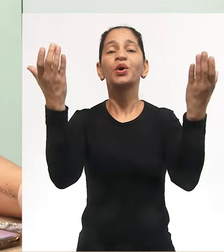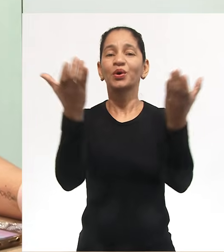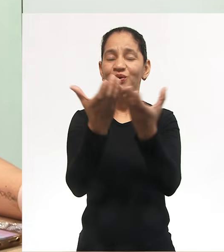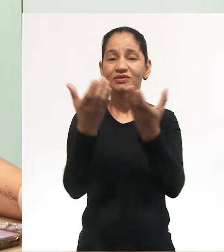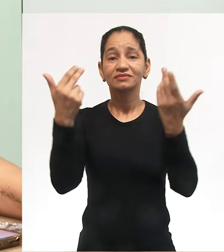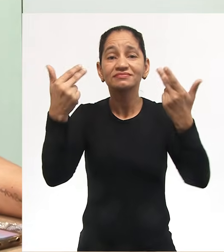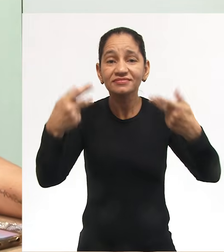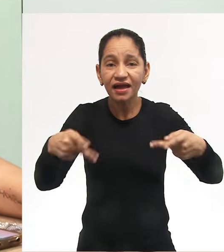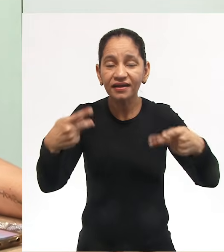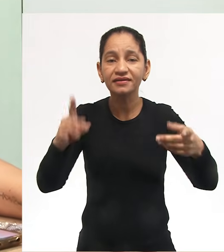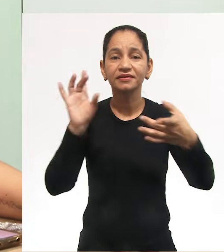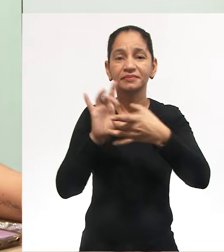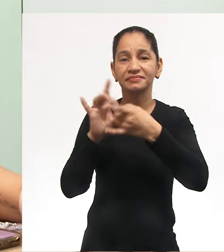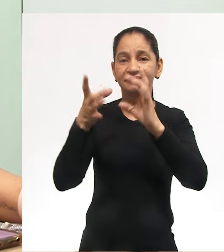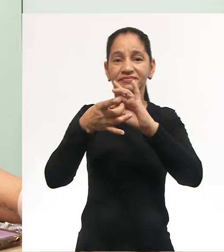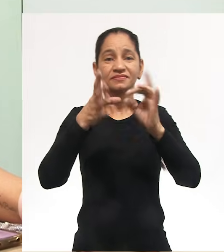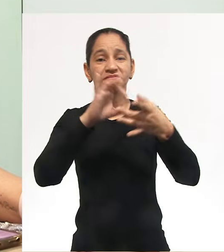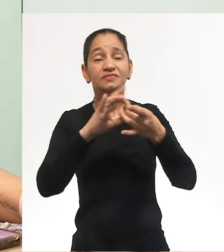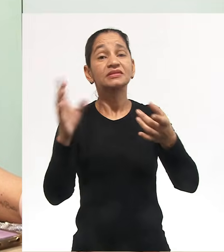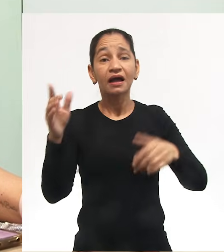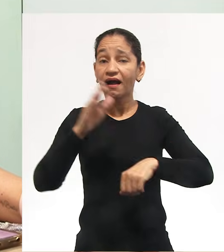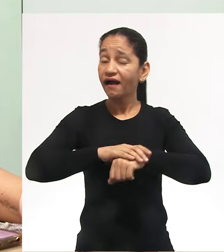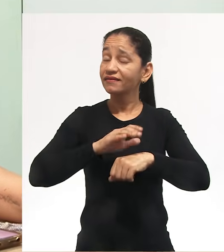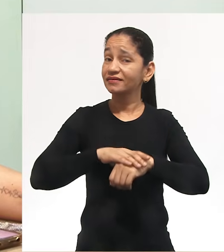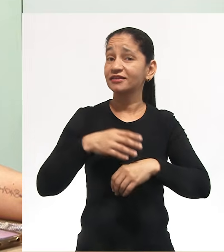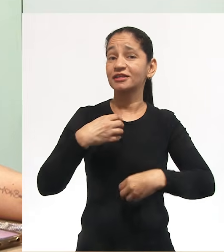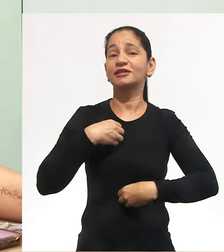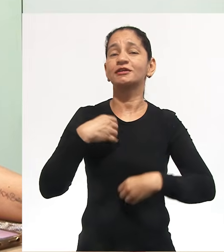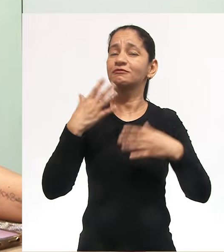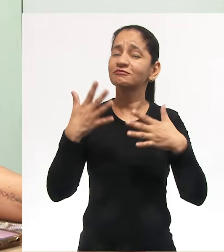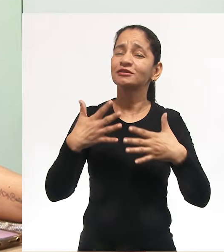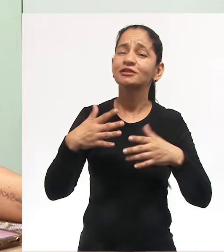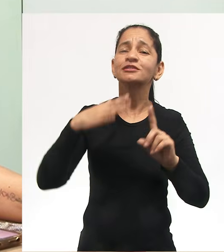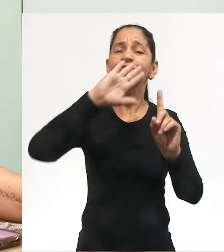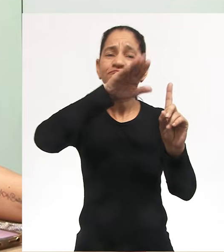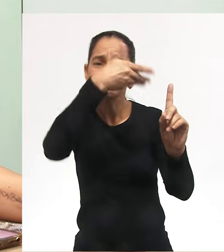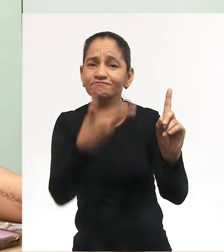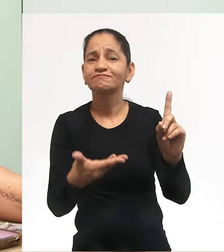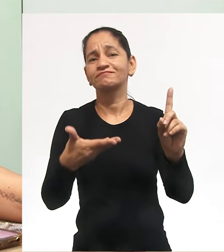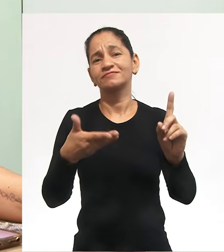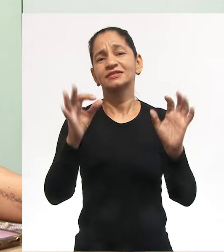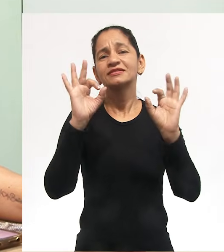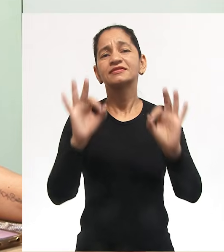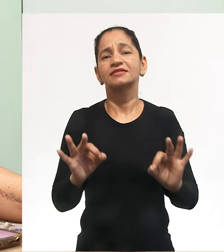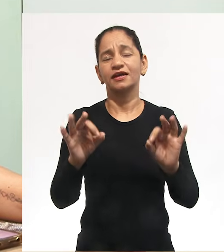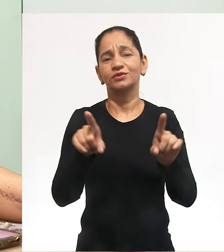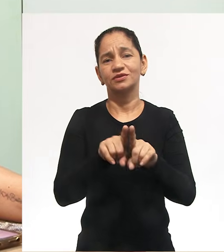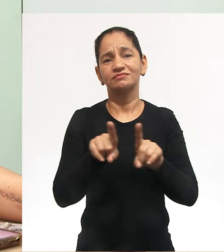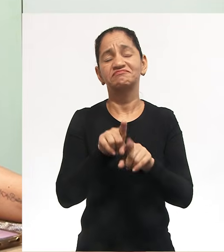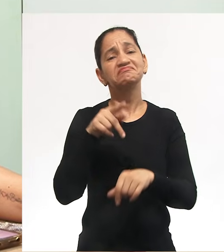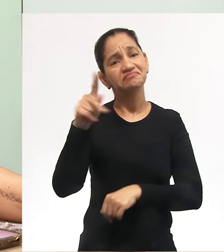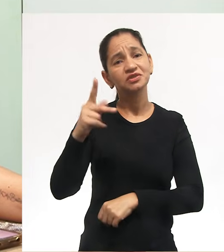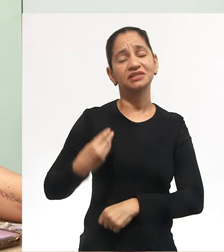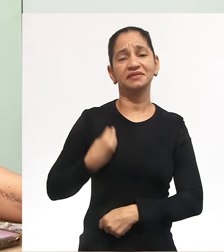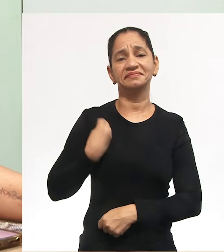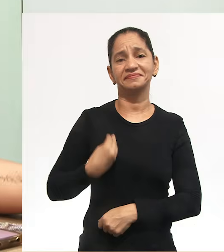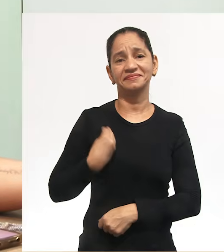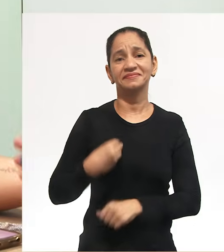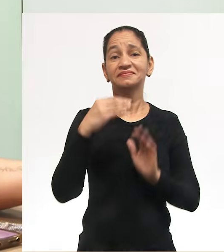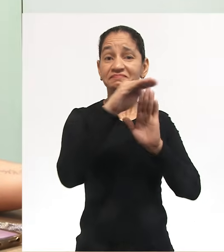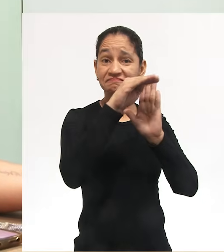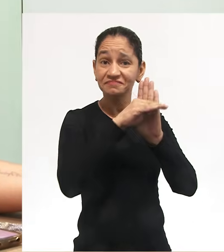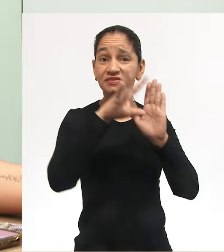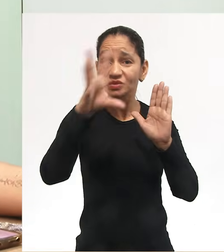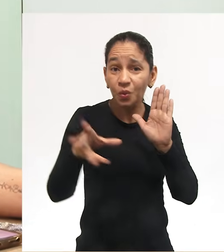aqui do Congresso, do Zona de Conexão. A gente fica lisonjeado, professora Terezinha, de